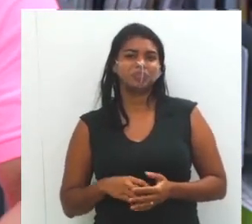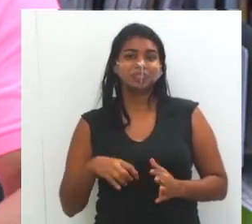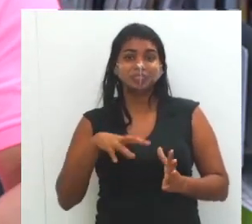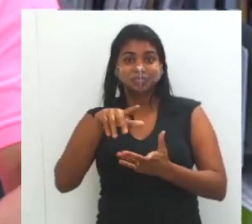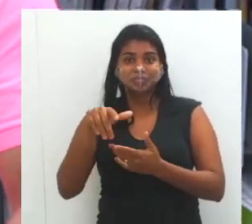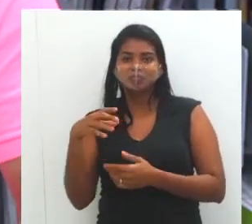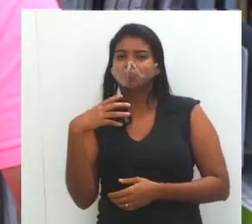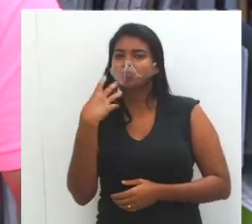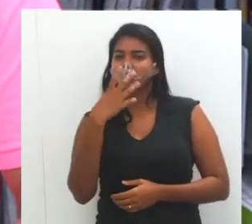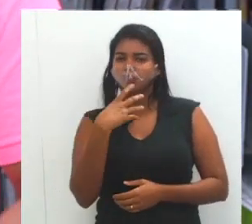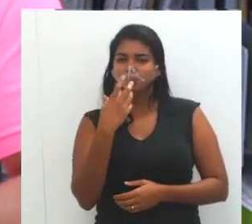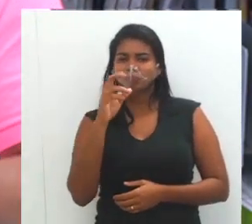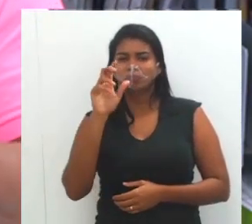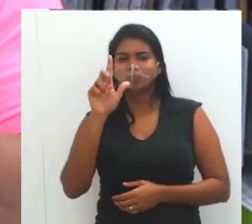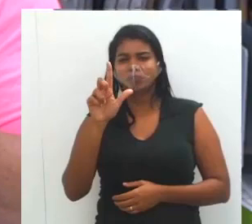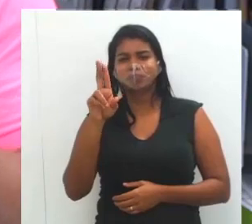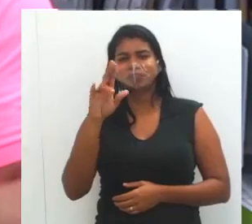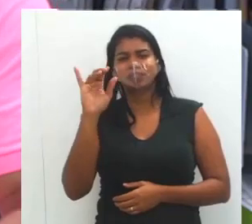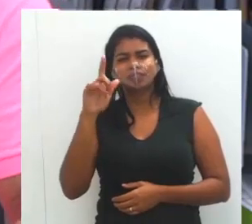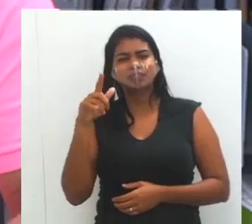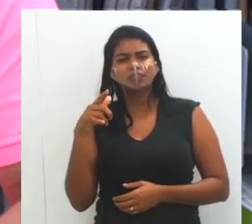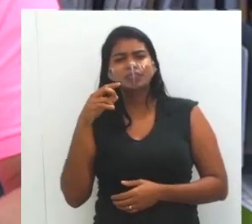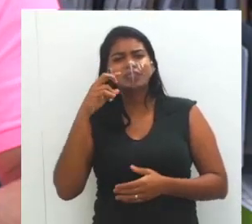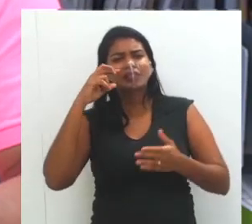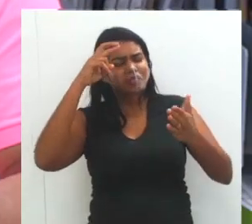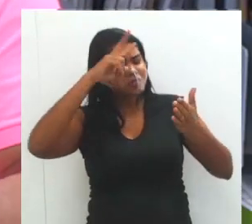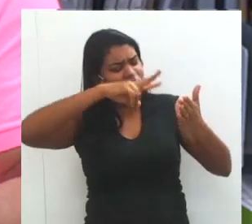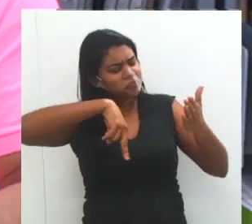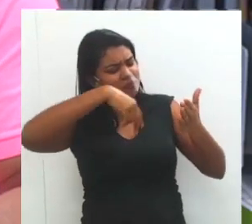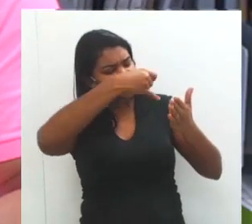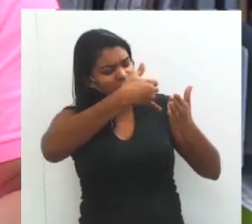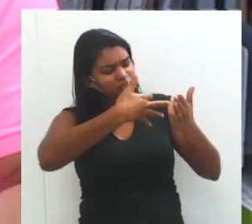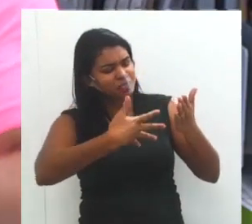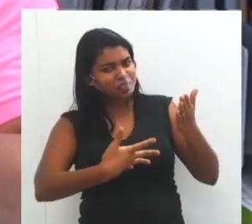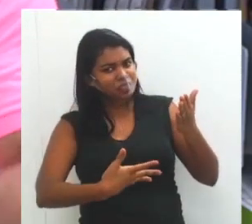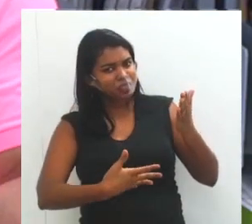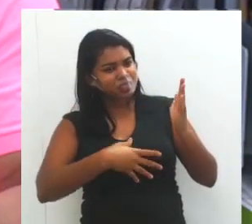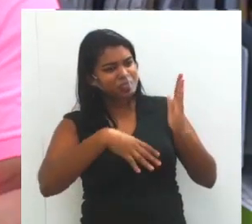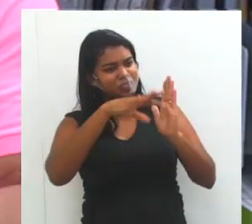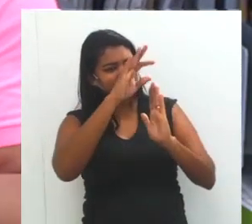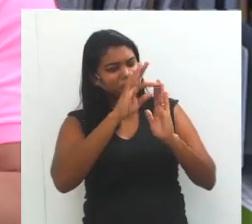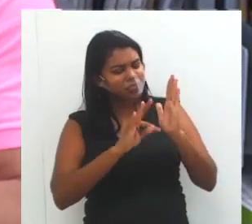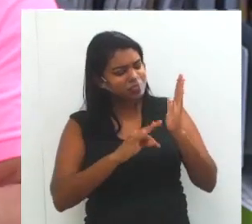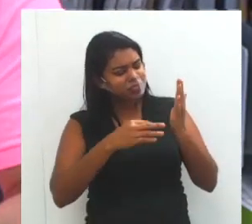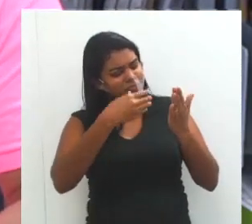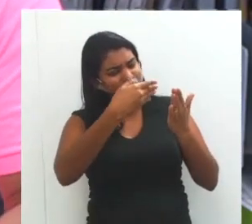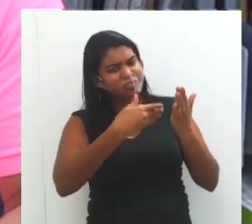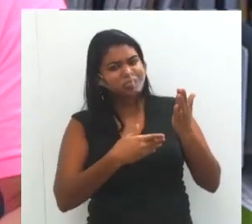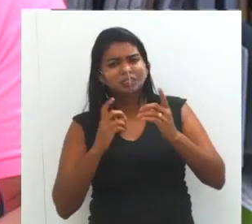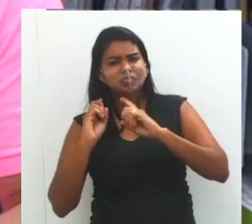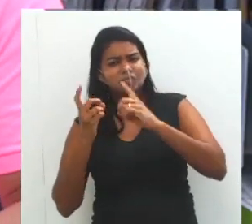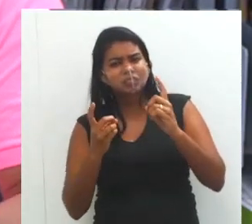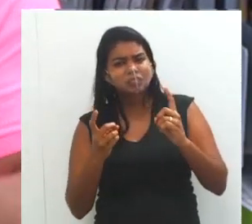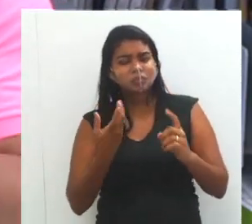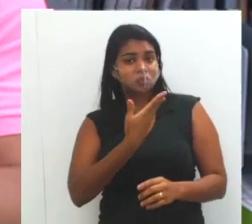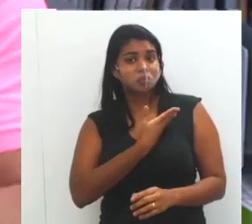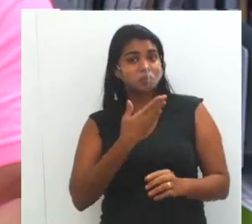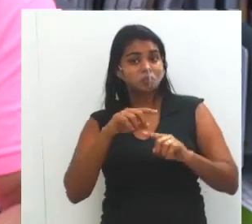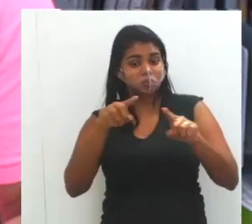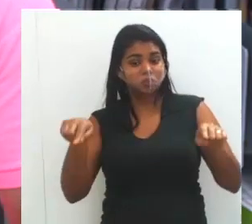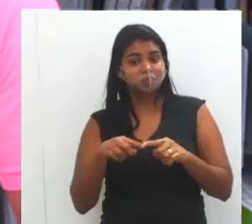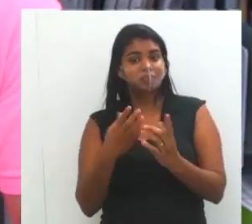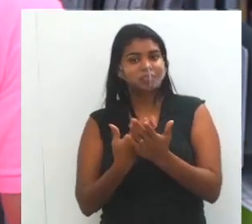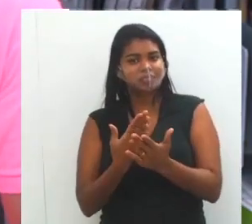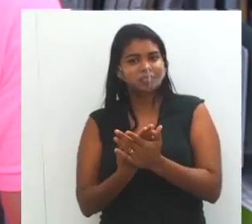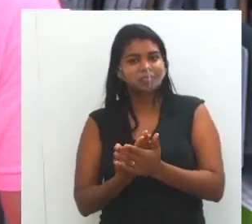da música de Luiz Gonzaga, olhar as letras de Luiz Gonzaga, discutir com os colegas de sala, fazer